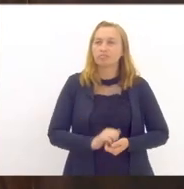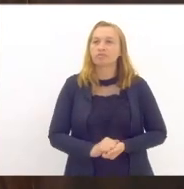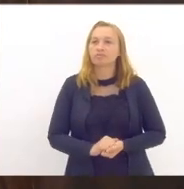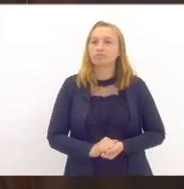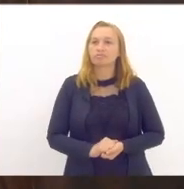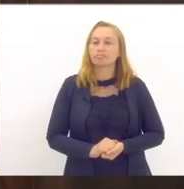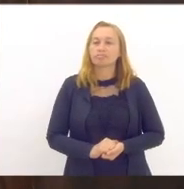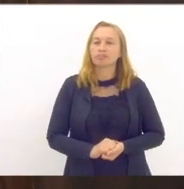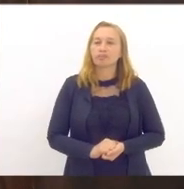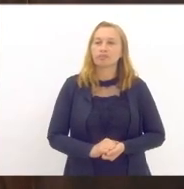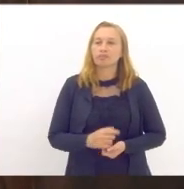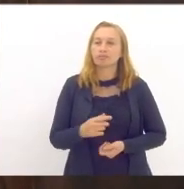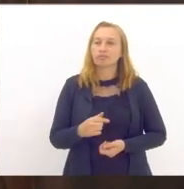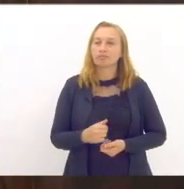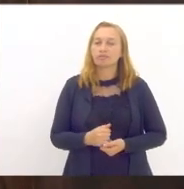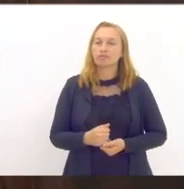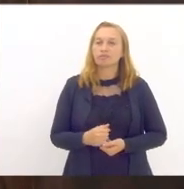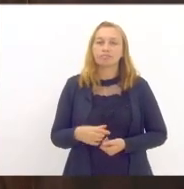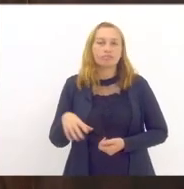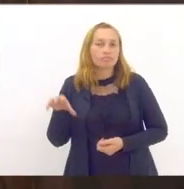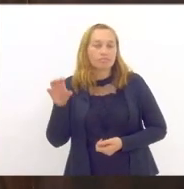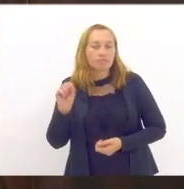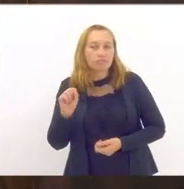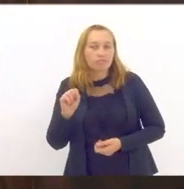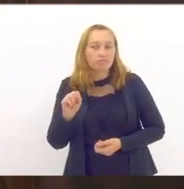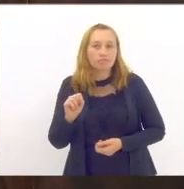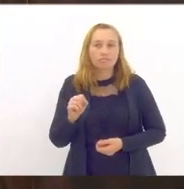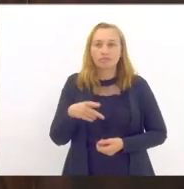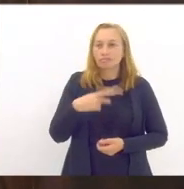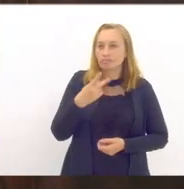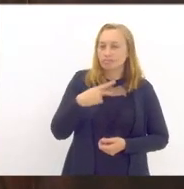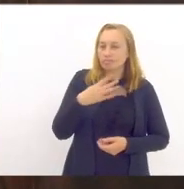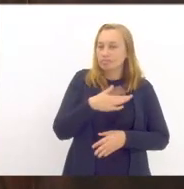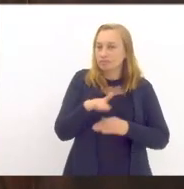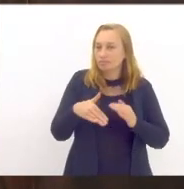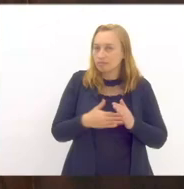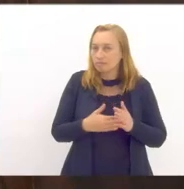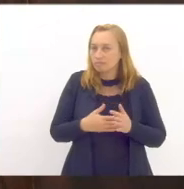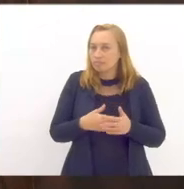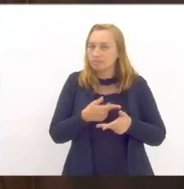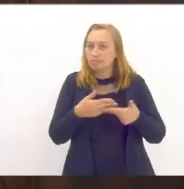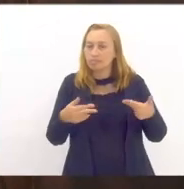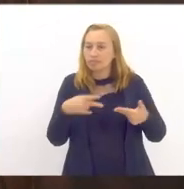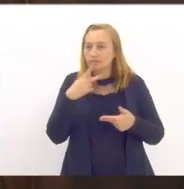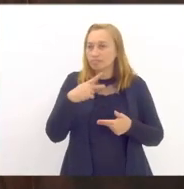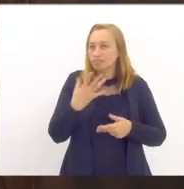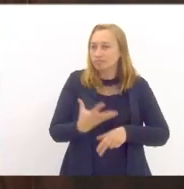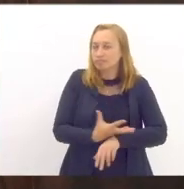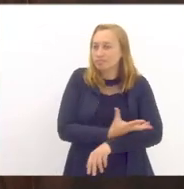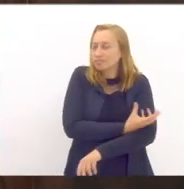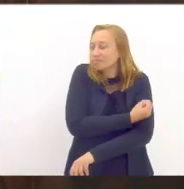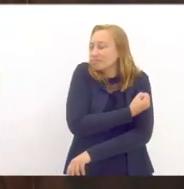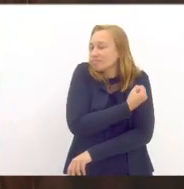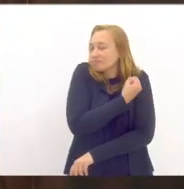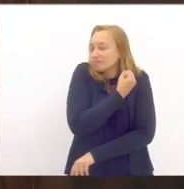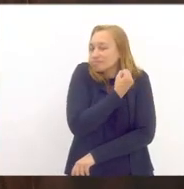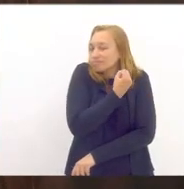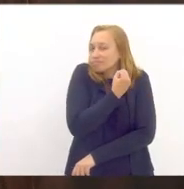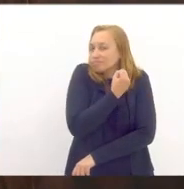E quando eu estava ouvindo aqui a fala de todos, e tantas falas emocionadas, tantas